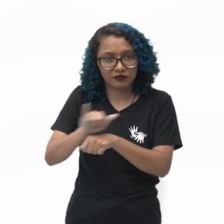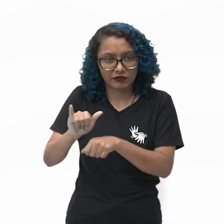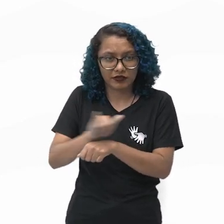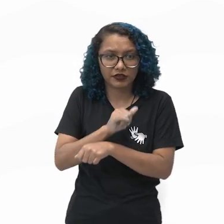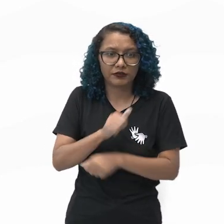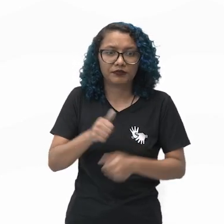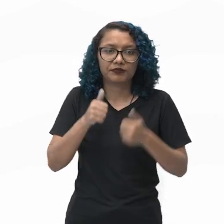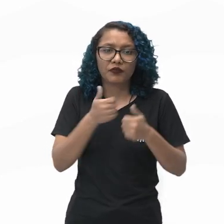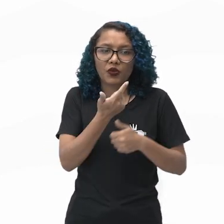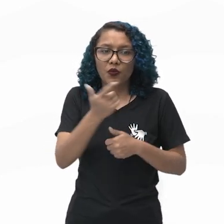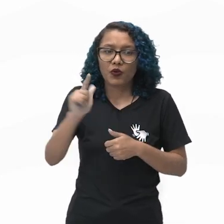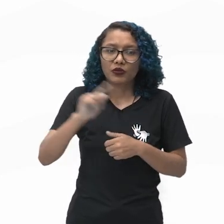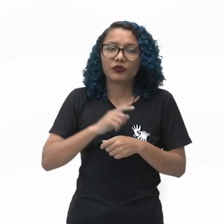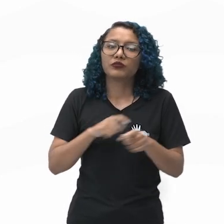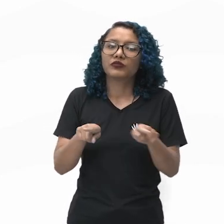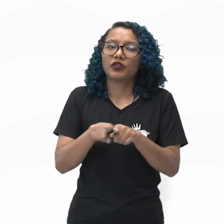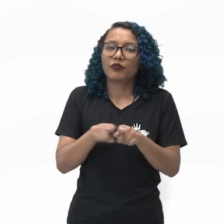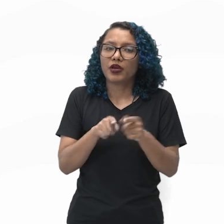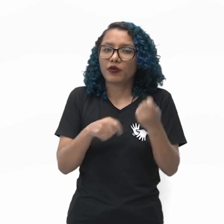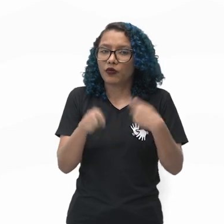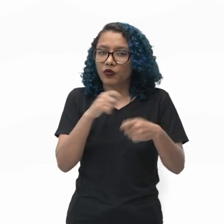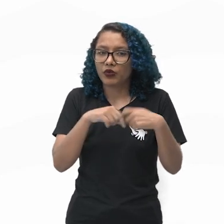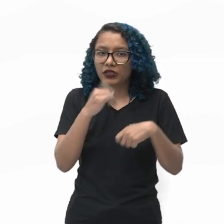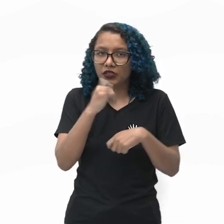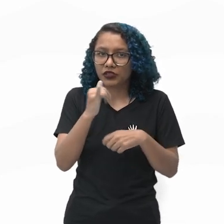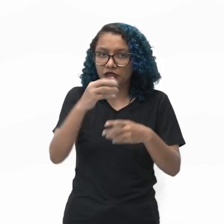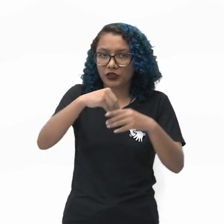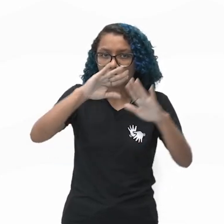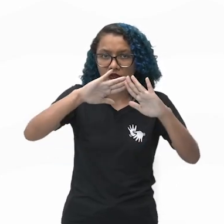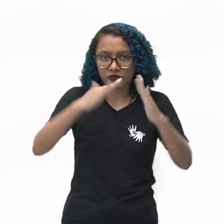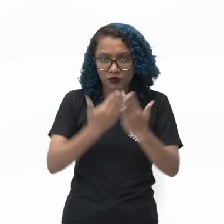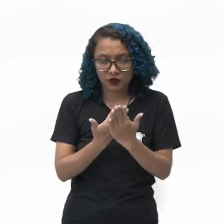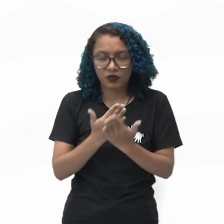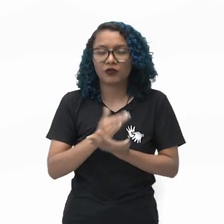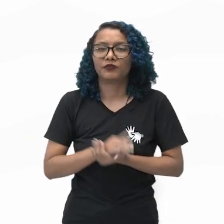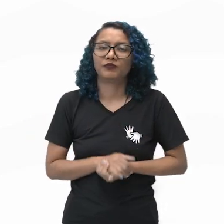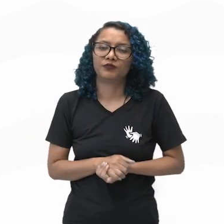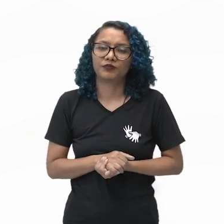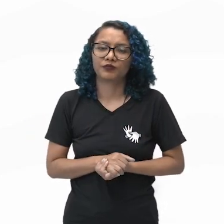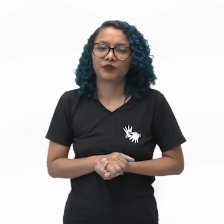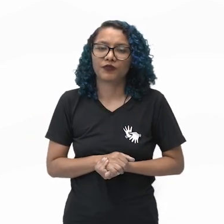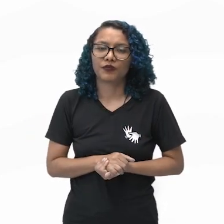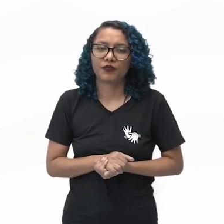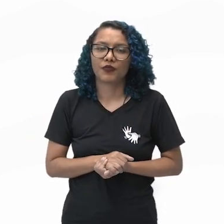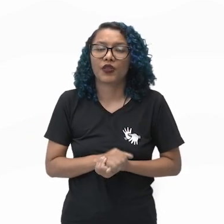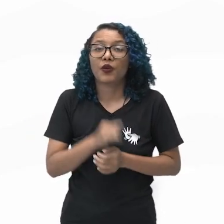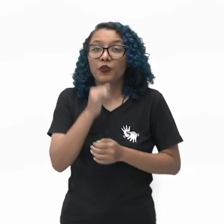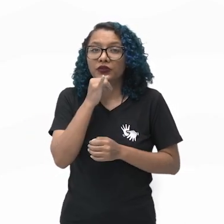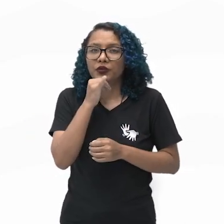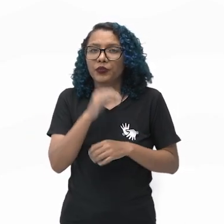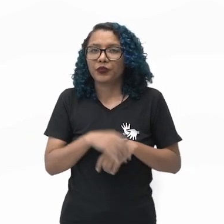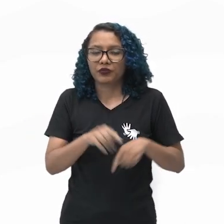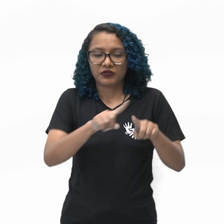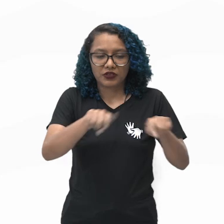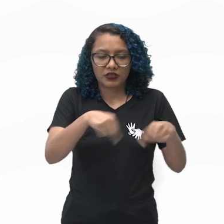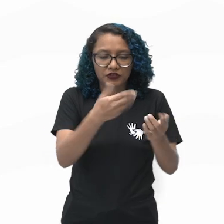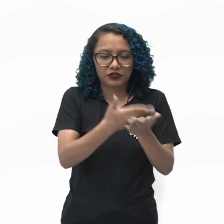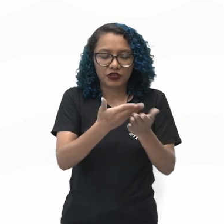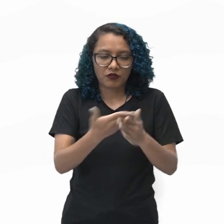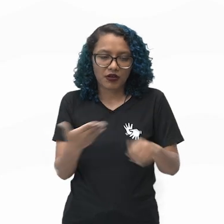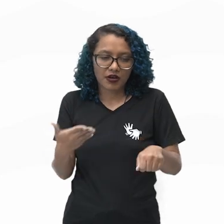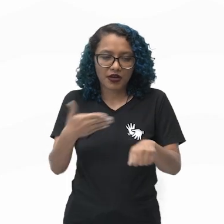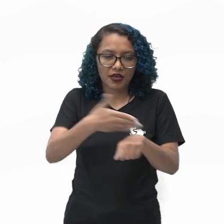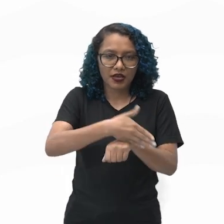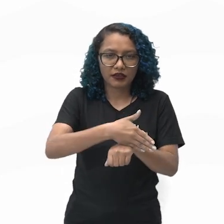de energia nas escolas. Será que você realmente entra numa sala, liga a luz e ao